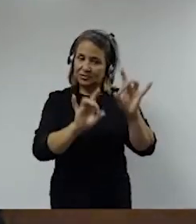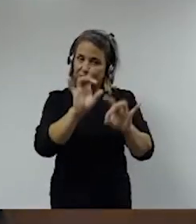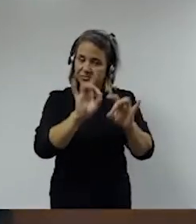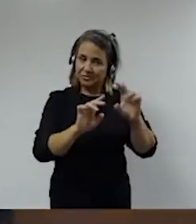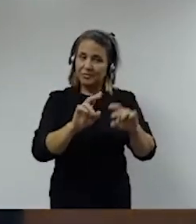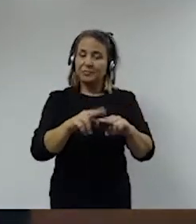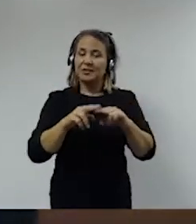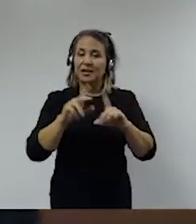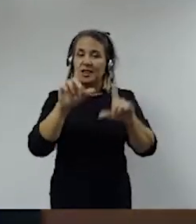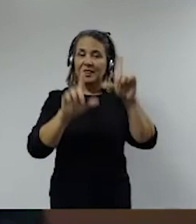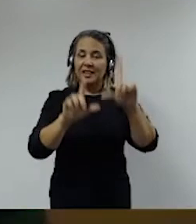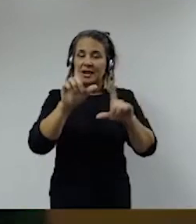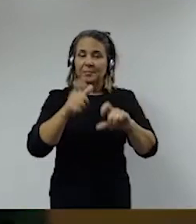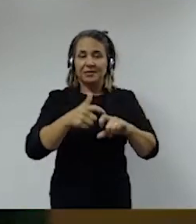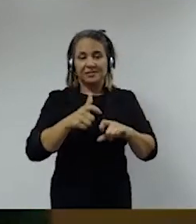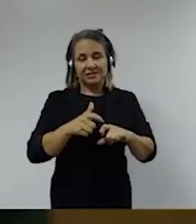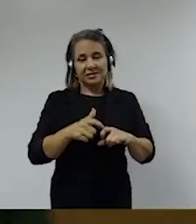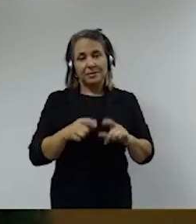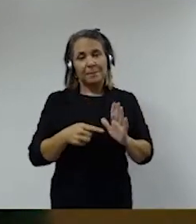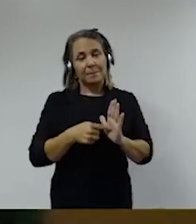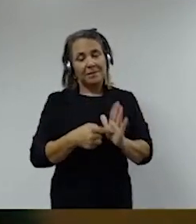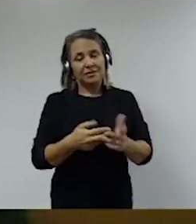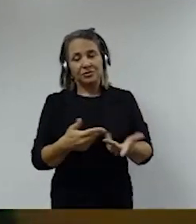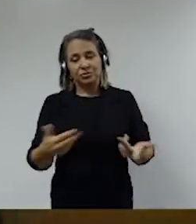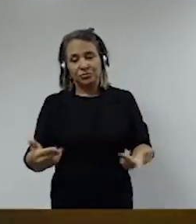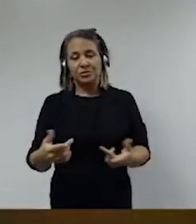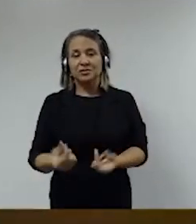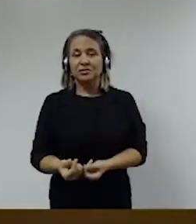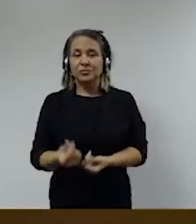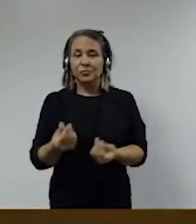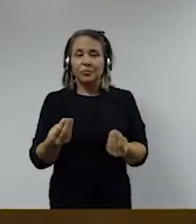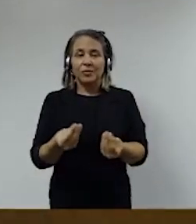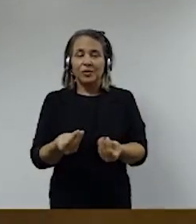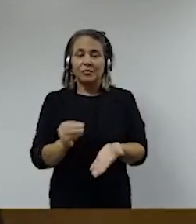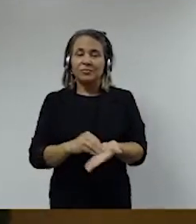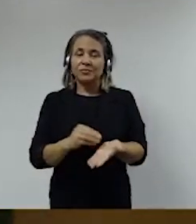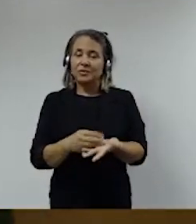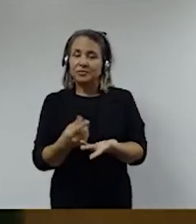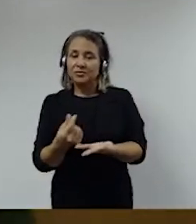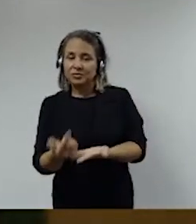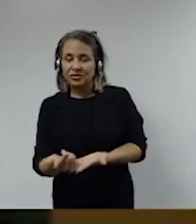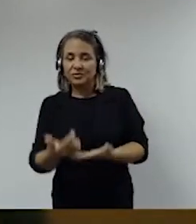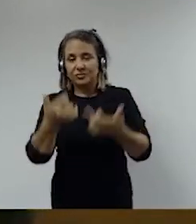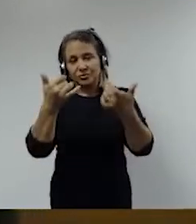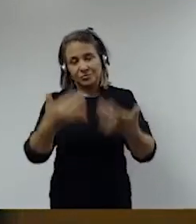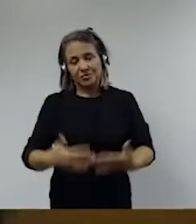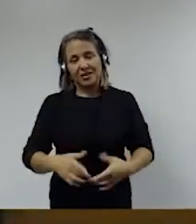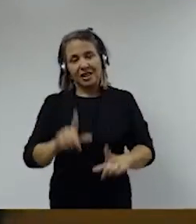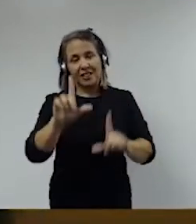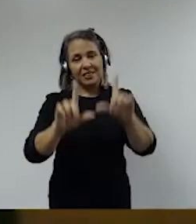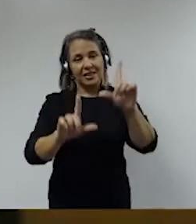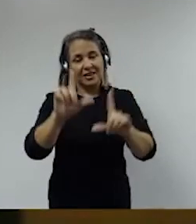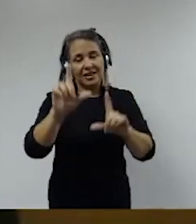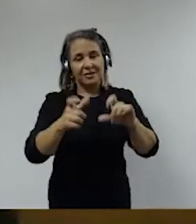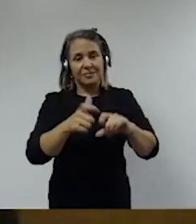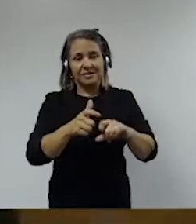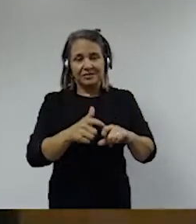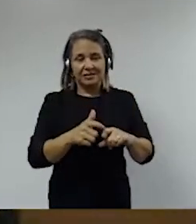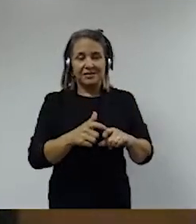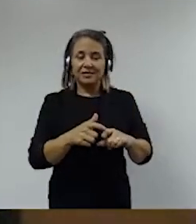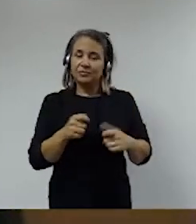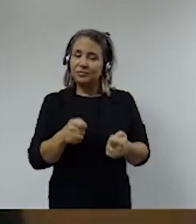sobre telemedicina, mas no enfoque dos recursos escassos, e eu vou falar um pouquinho sobre a telemedicina e tentarei